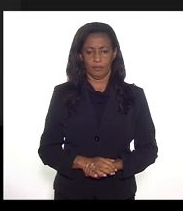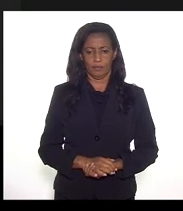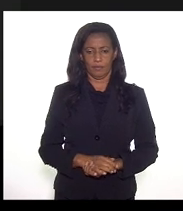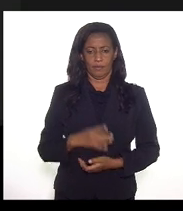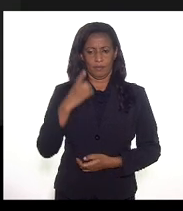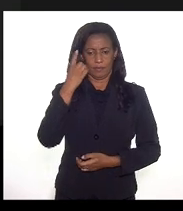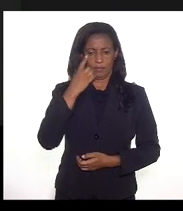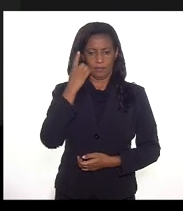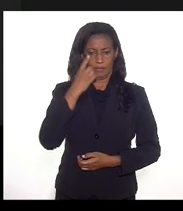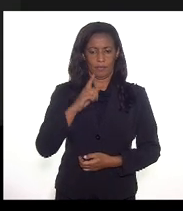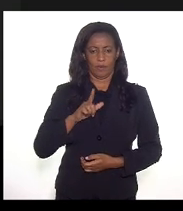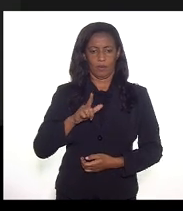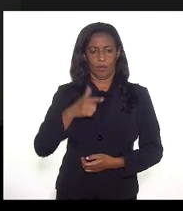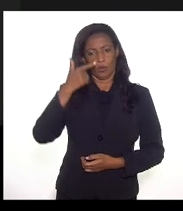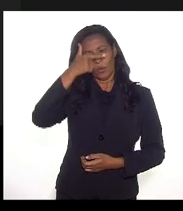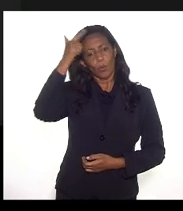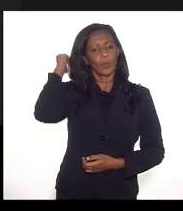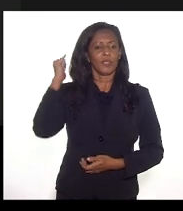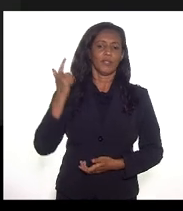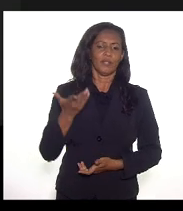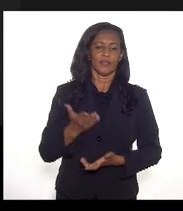Deputado Luiz Paulo.